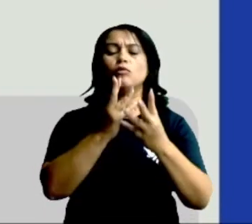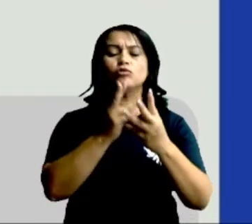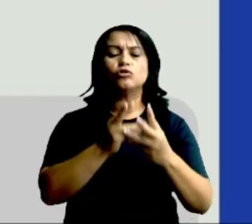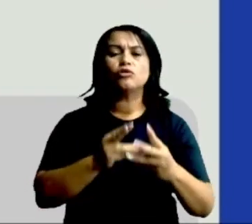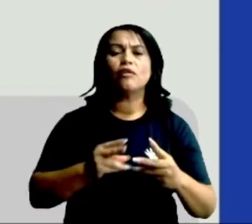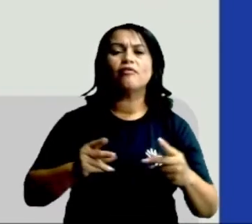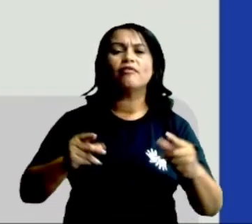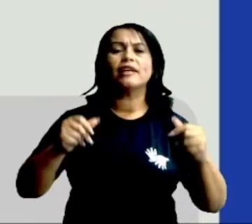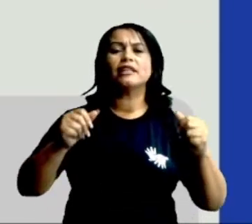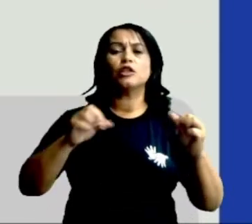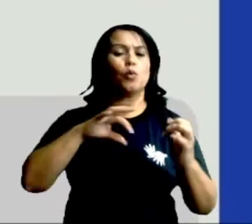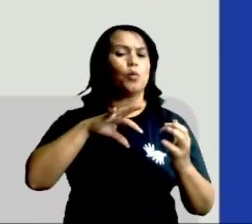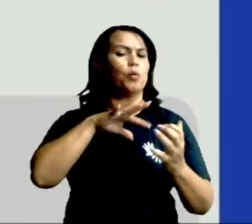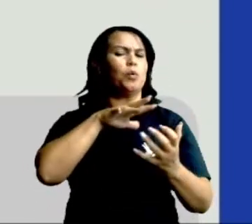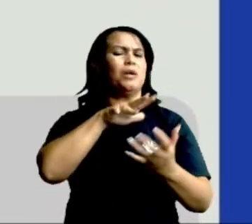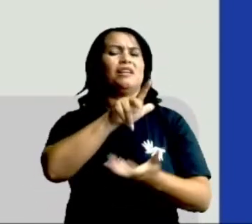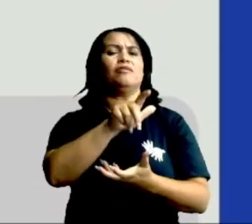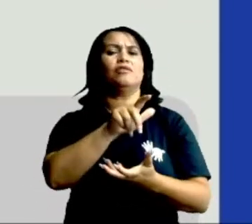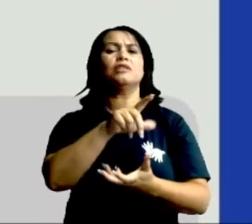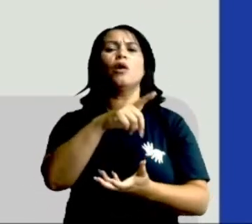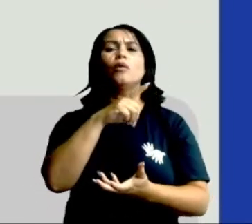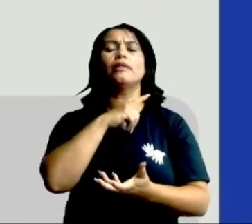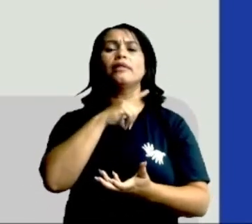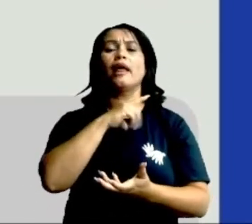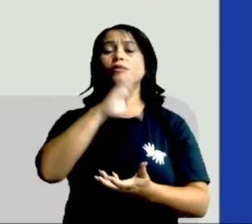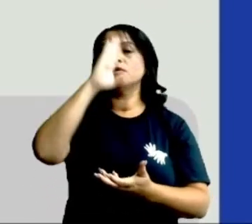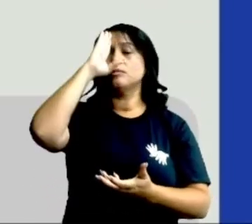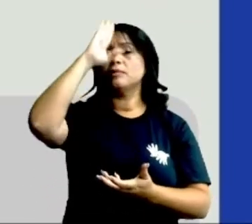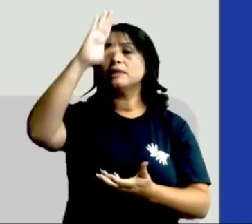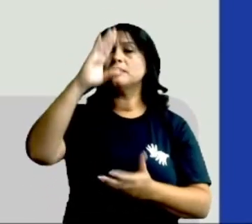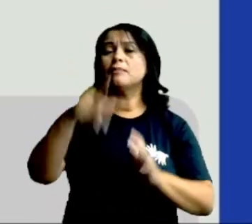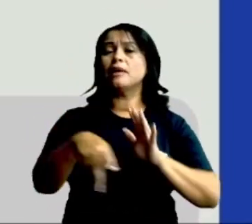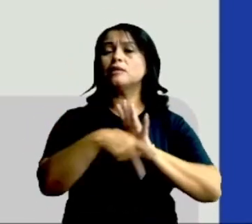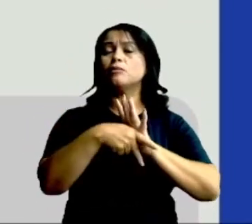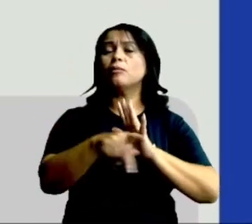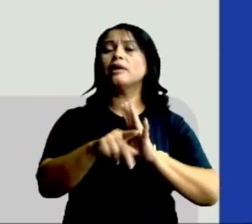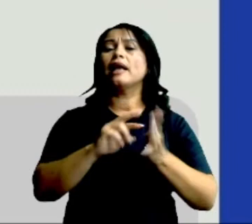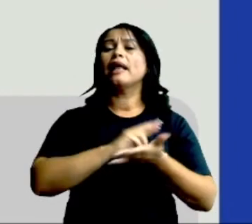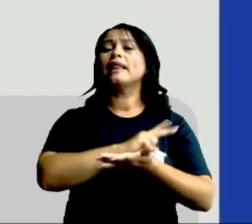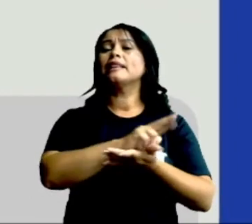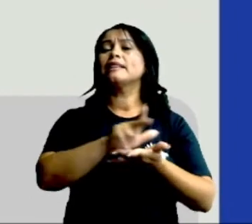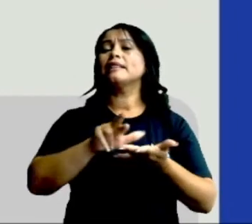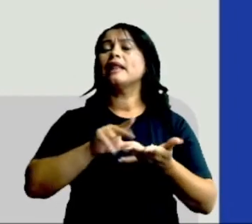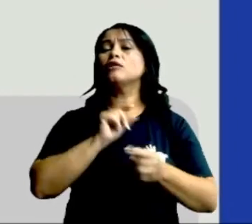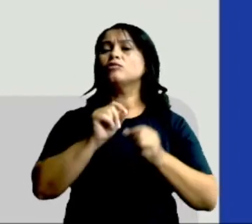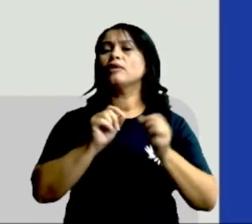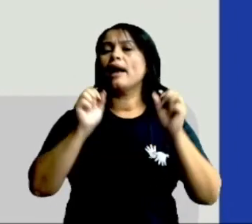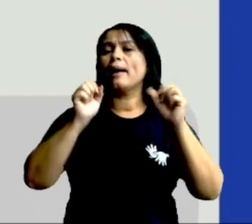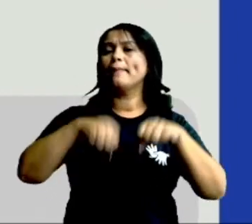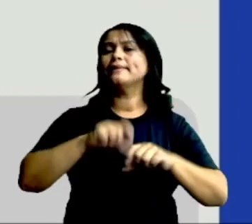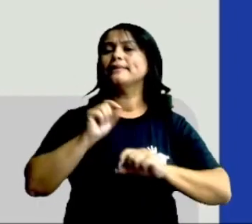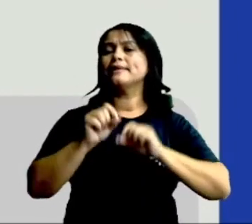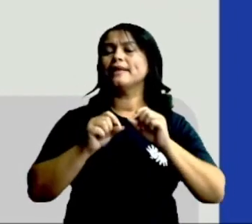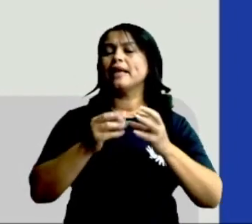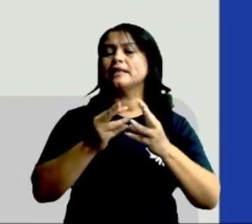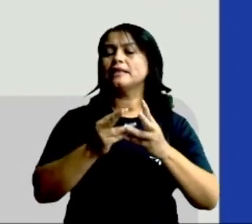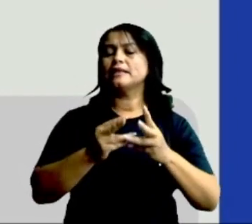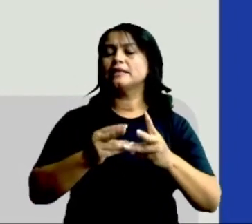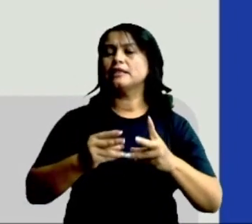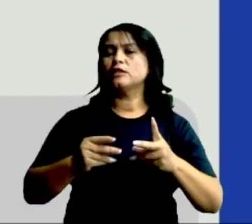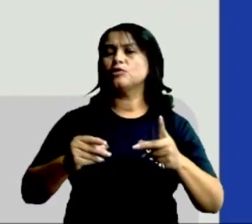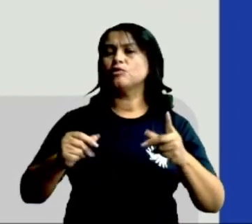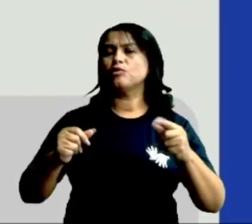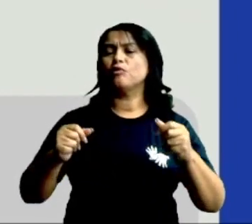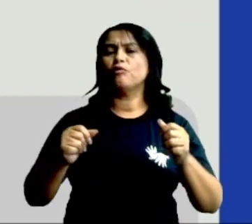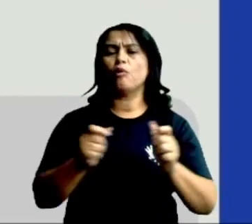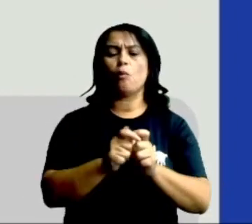solvente universal. Dentre suas principais propriedades, destaca-se sua capacidade de dissolver uma